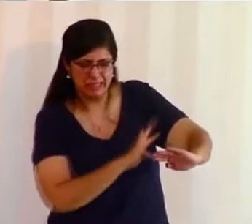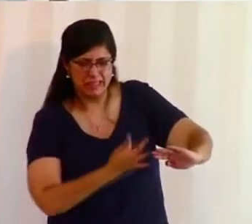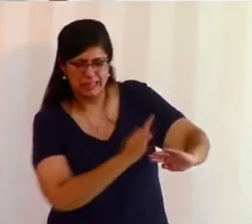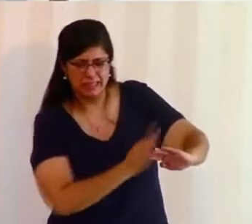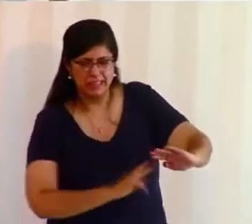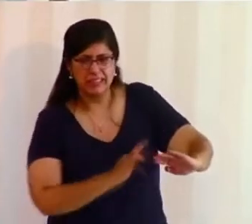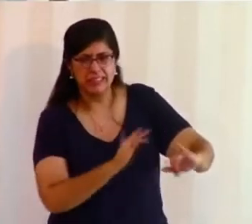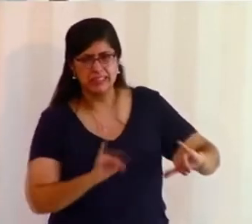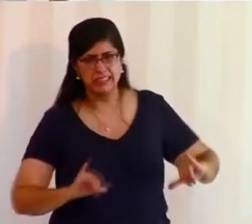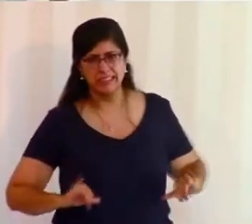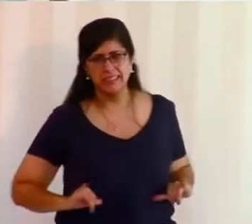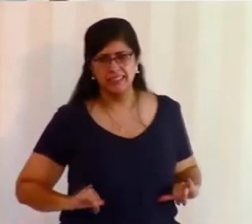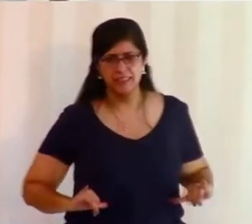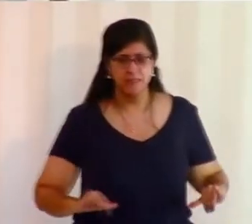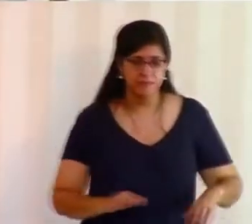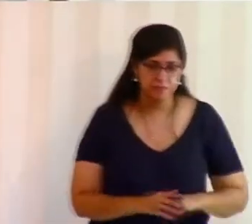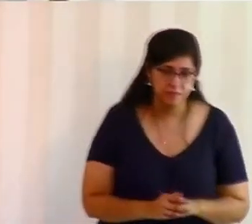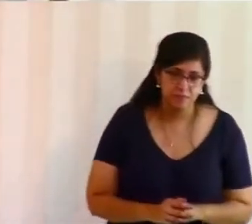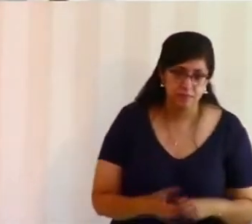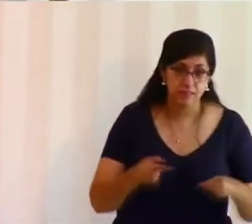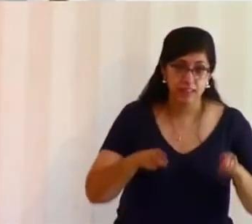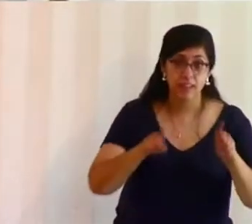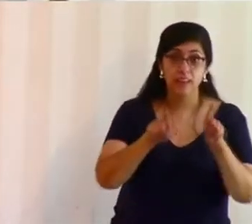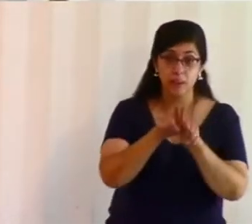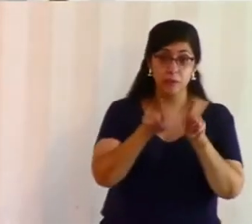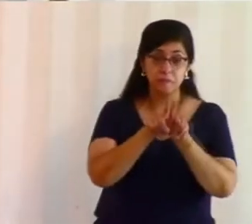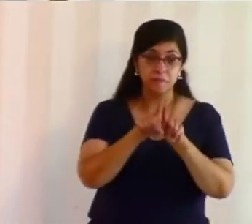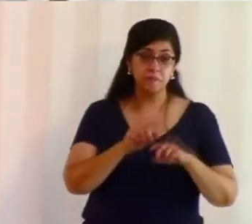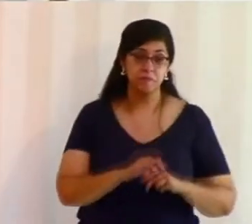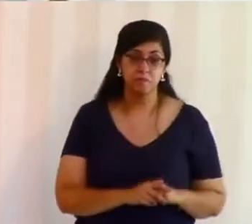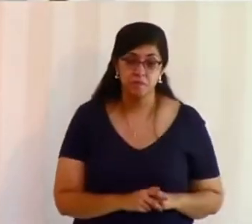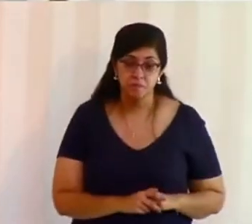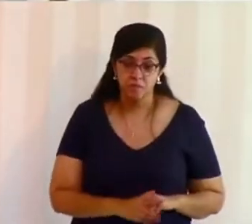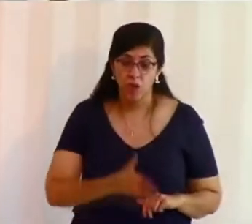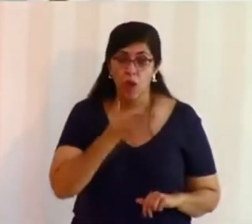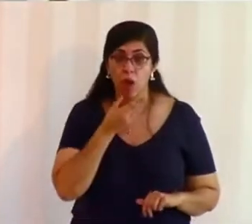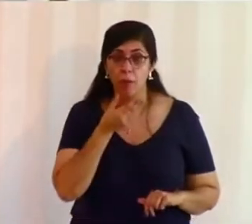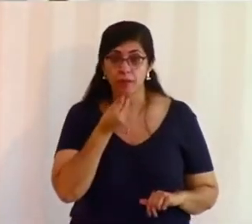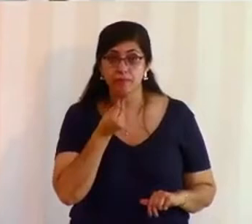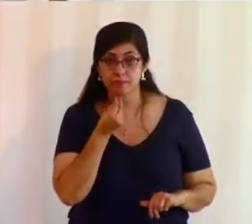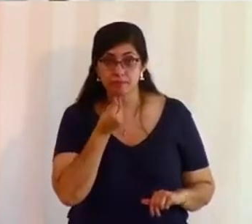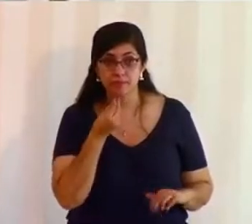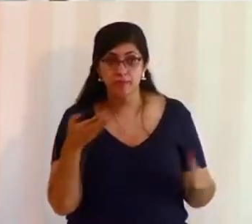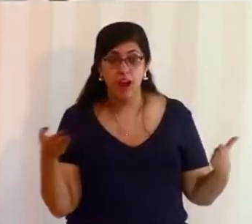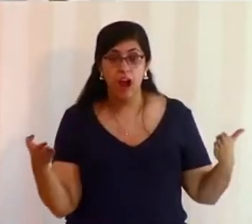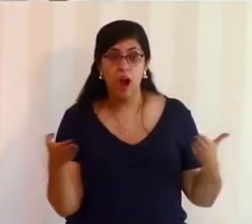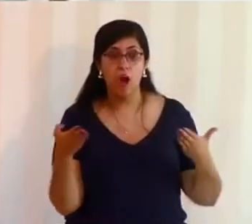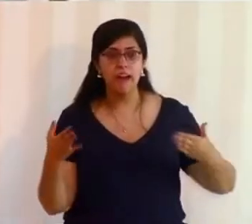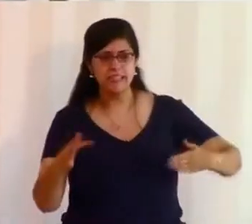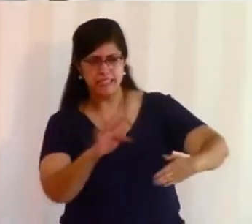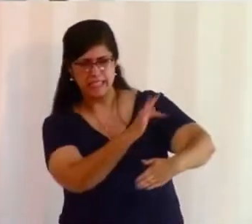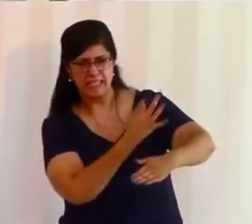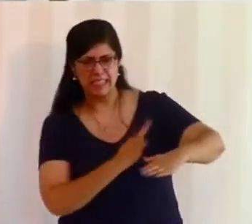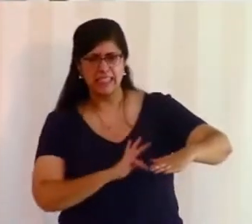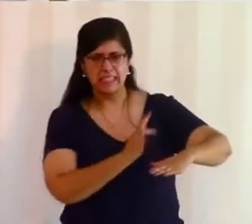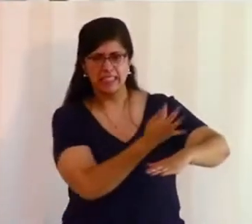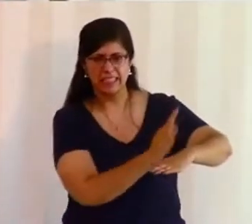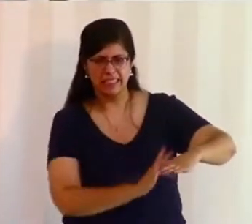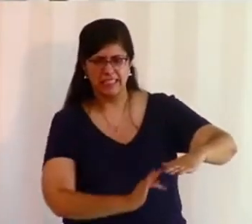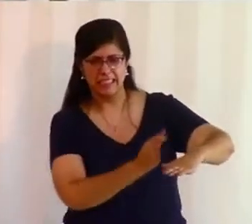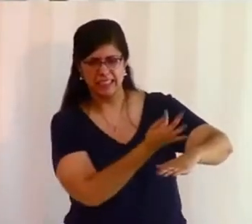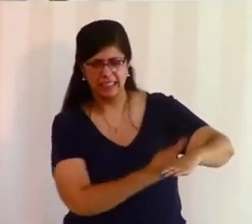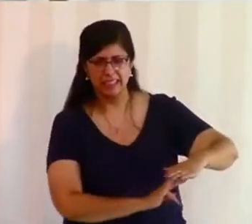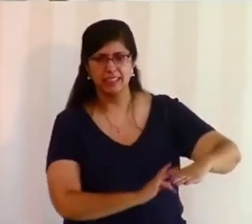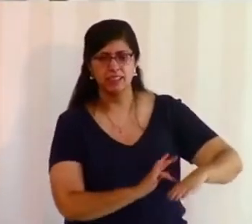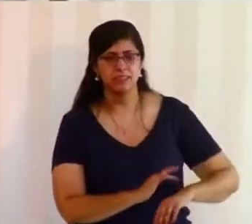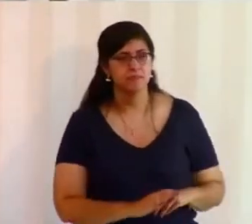todo mundo ali. E a palavra de Deus então mostra para nós que esses homens agora apanharão. Olha só o que o versículo diz aqui para